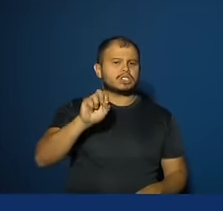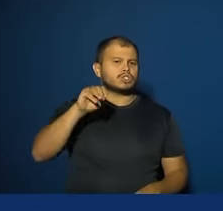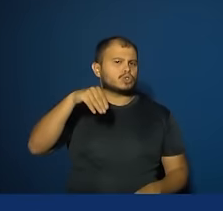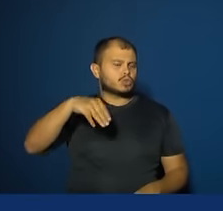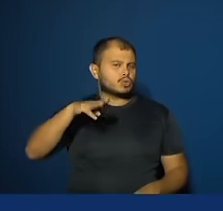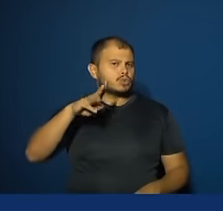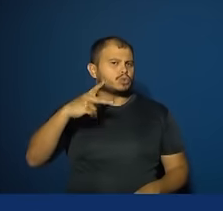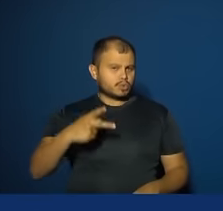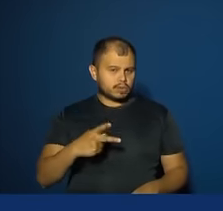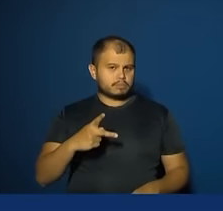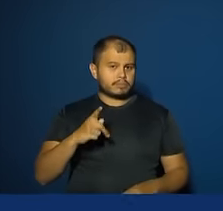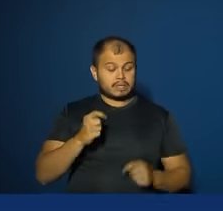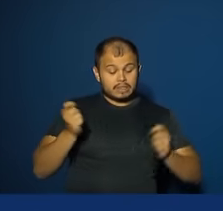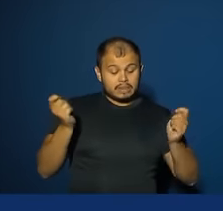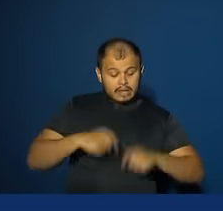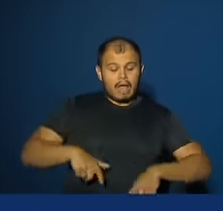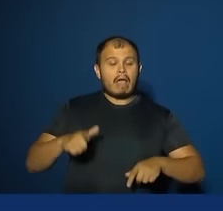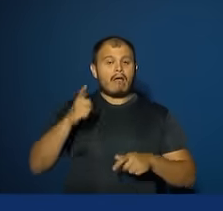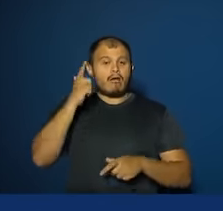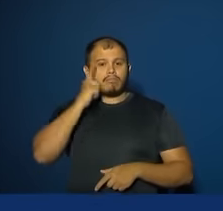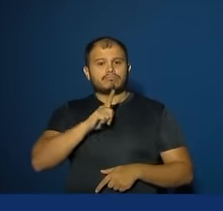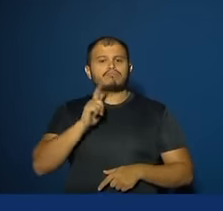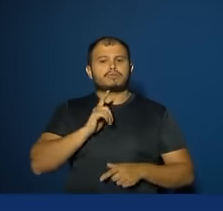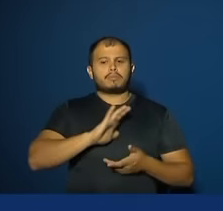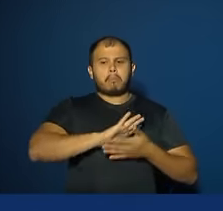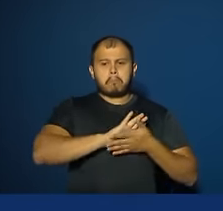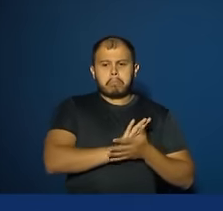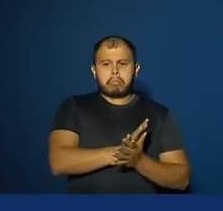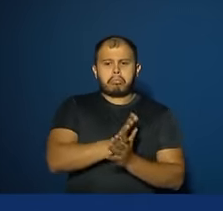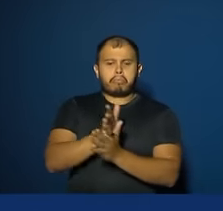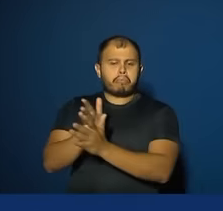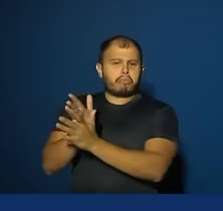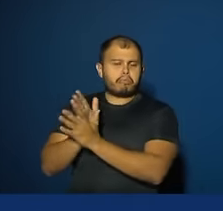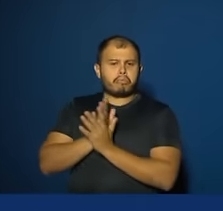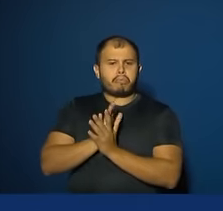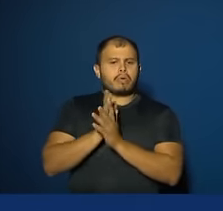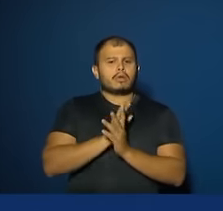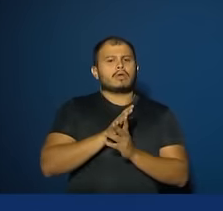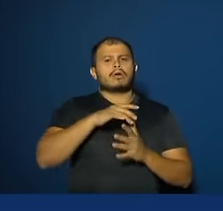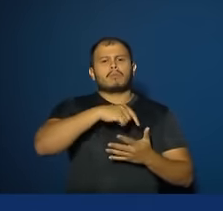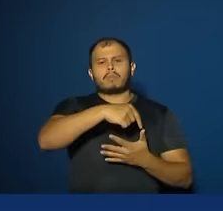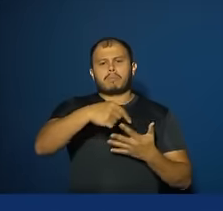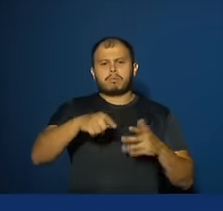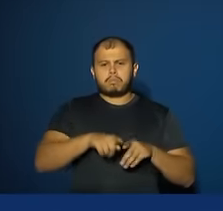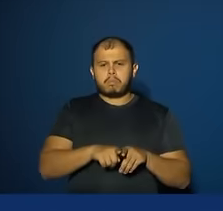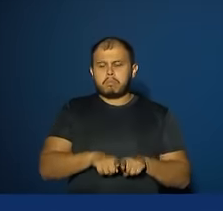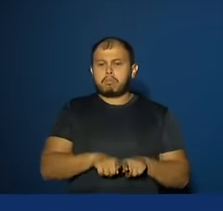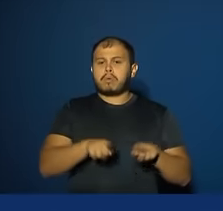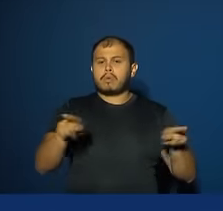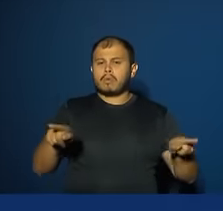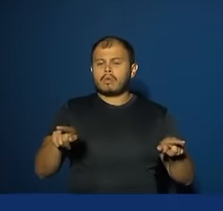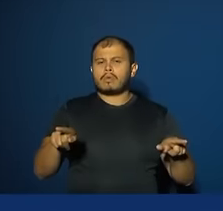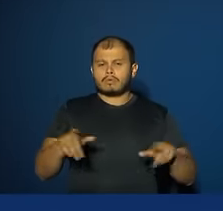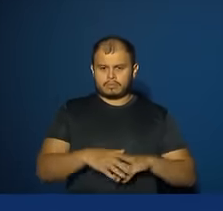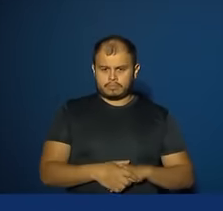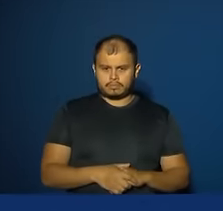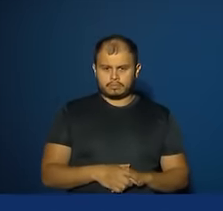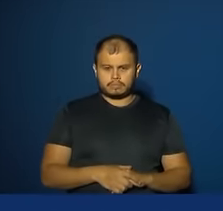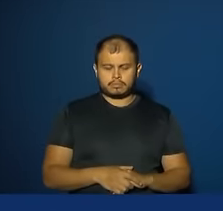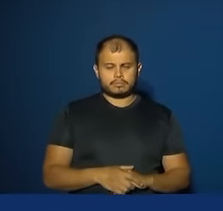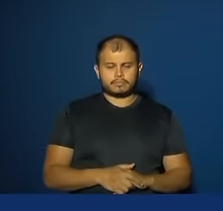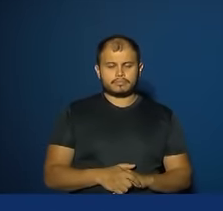a capacidade que ele teve destrutiva do sistema multipolar eu reeleito Eu